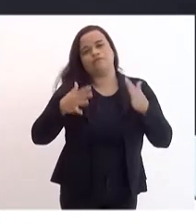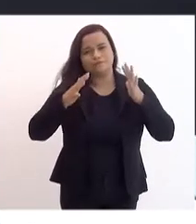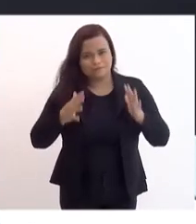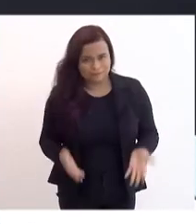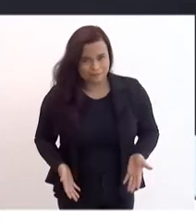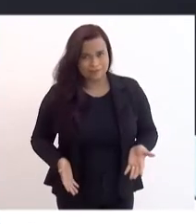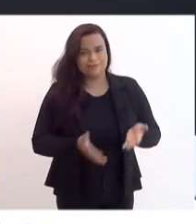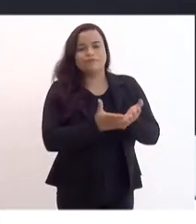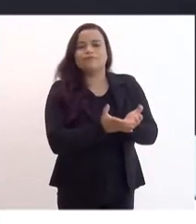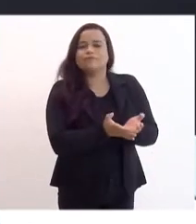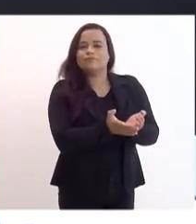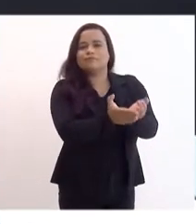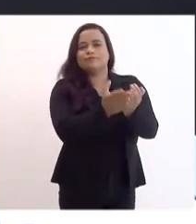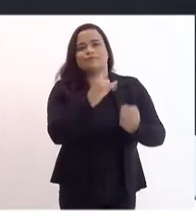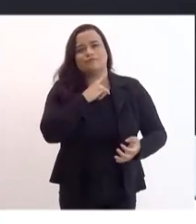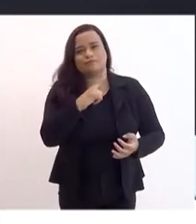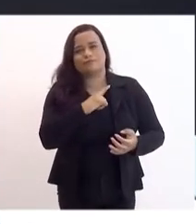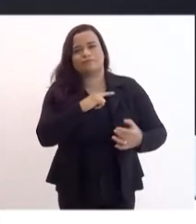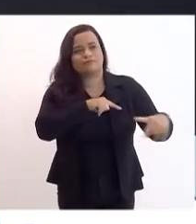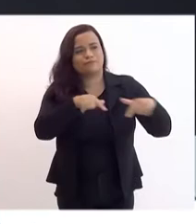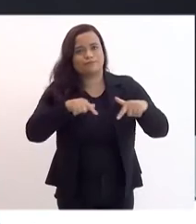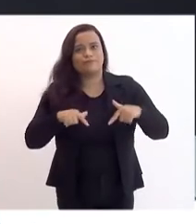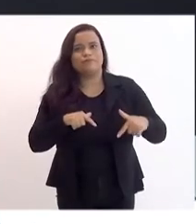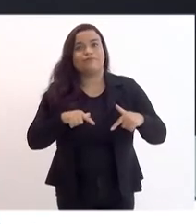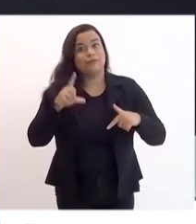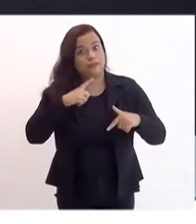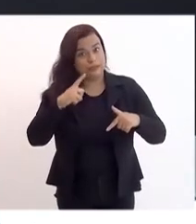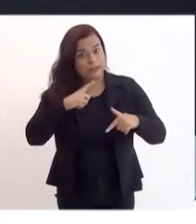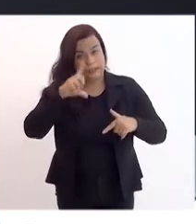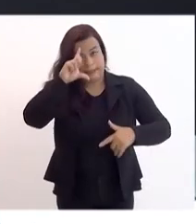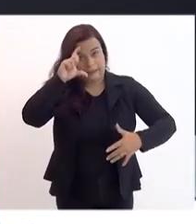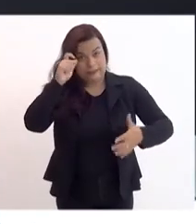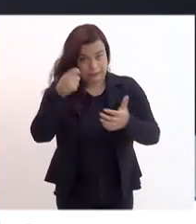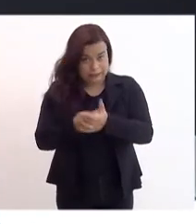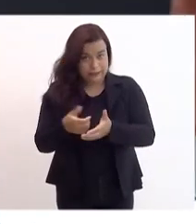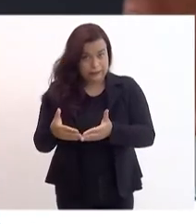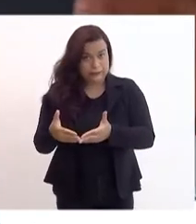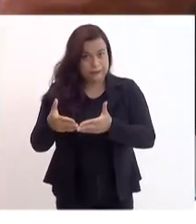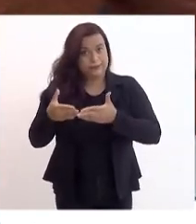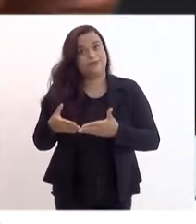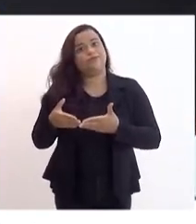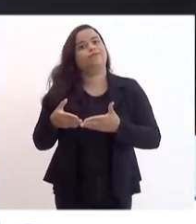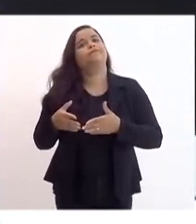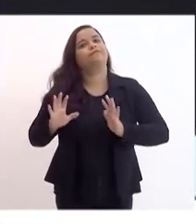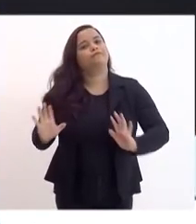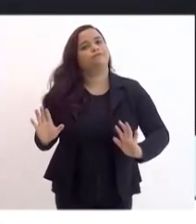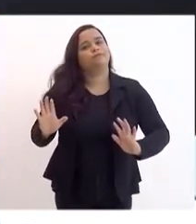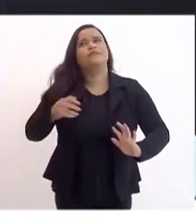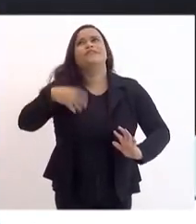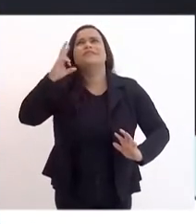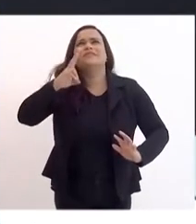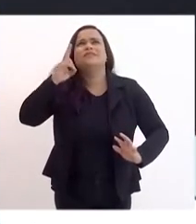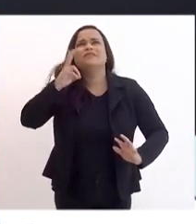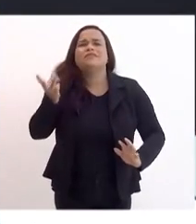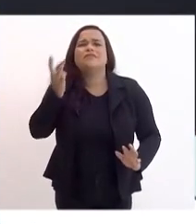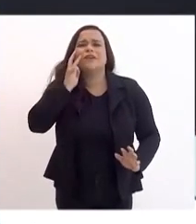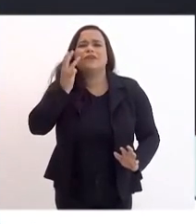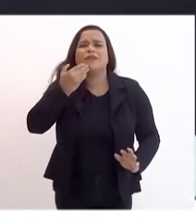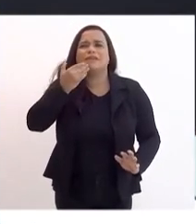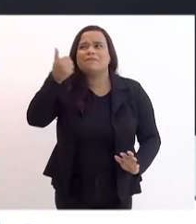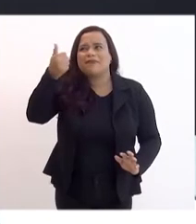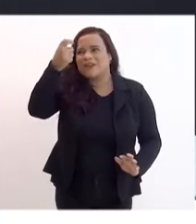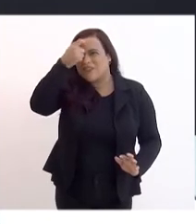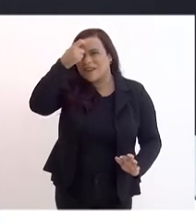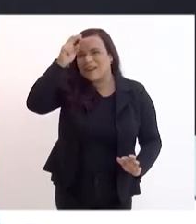barcas estão operando ainda por decisão liminar. E, salvo erro de memória, o Valdec tem a memória melhor que a